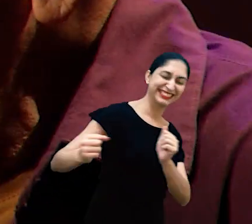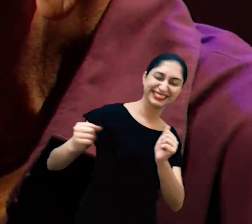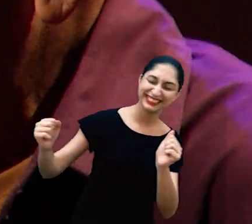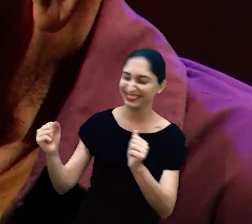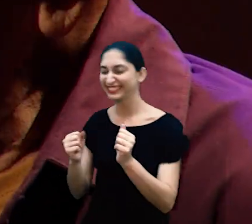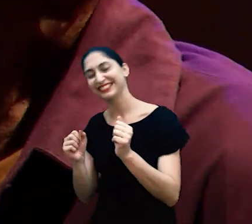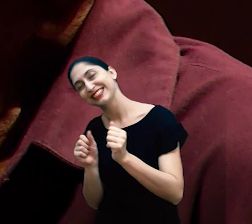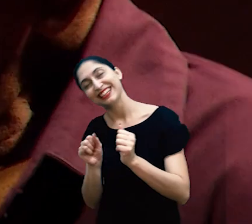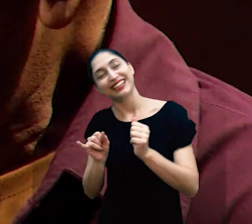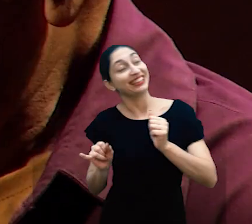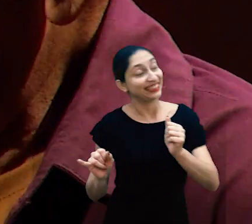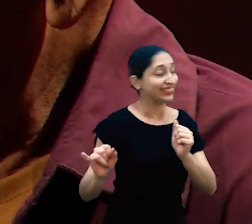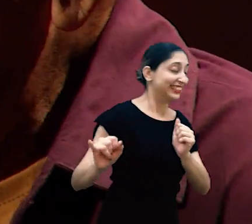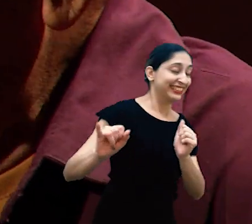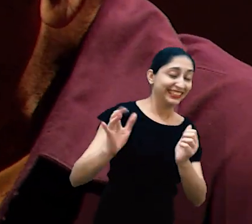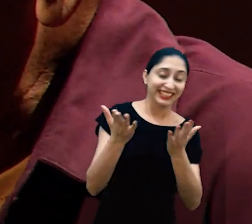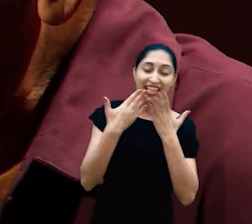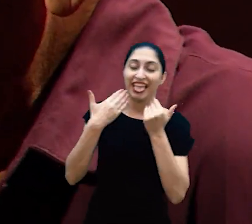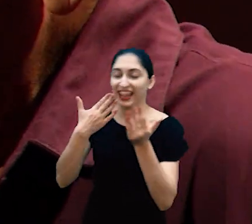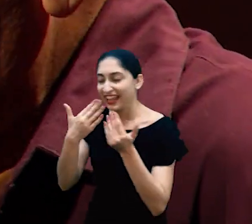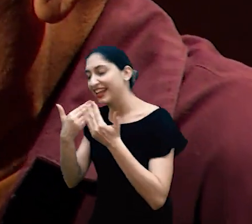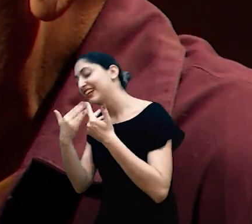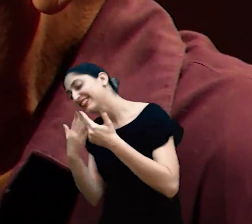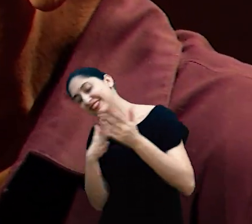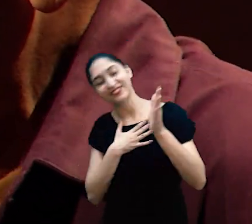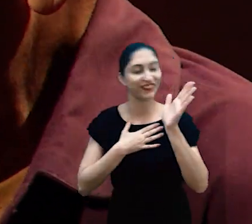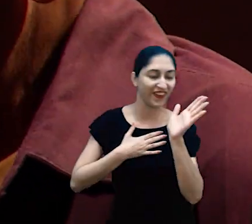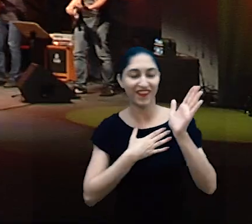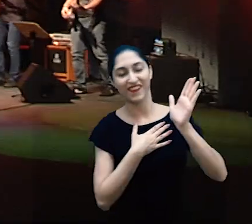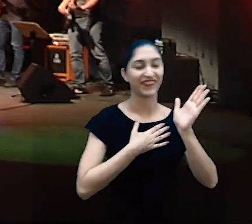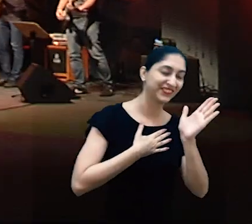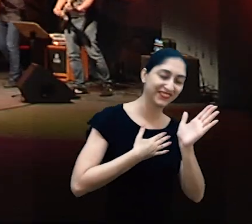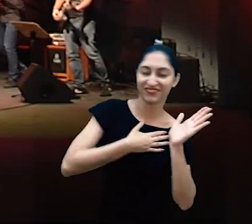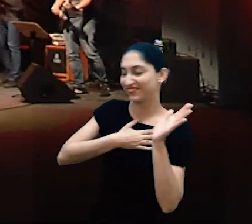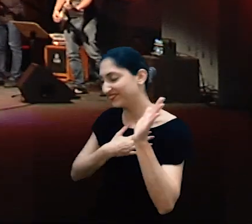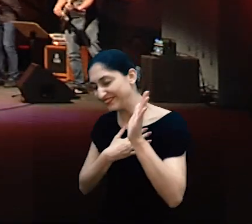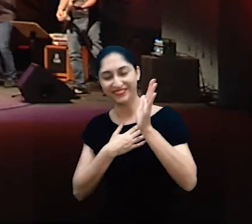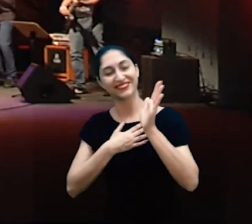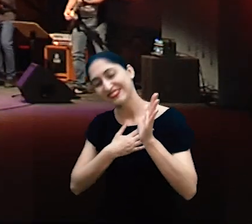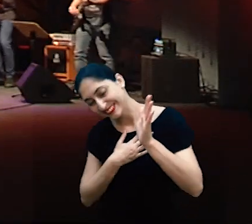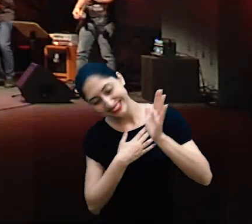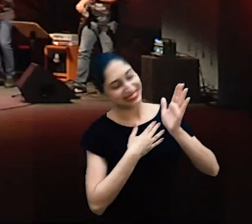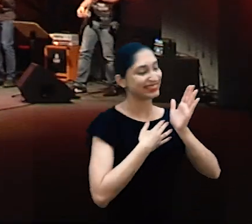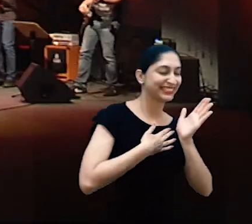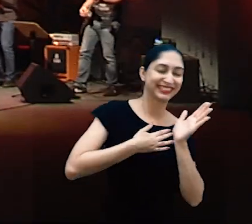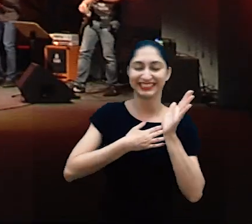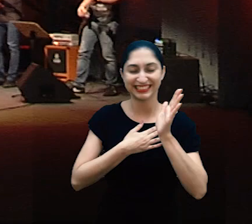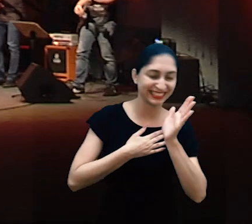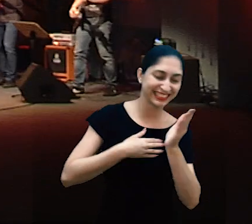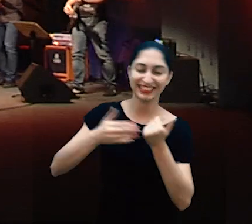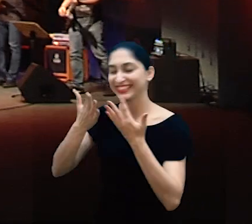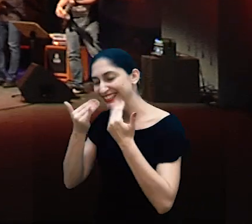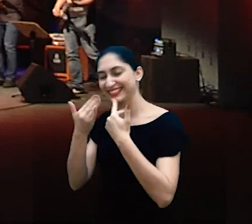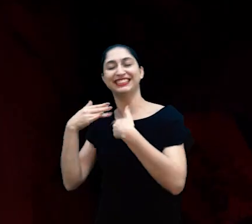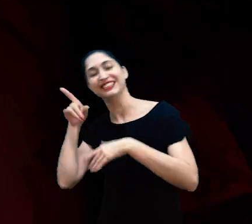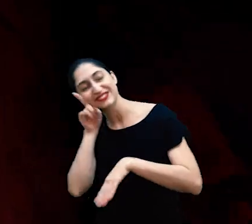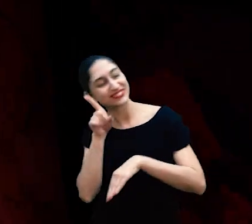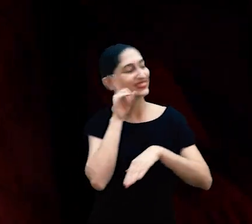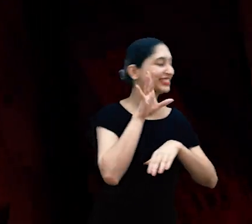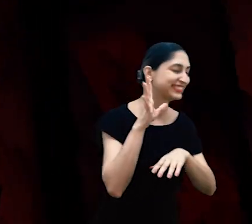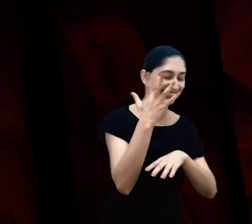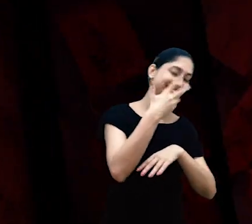ai, ui, pimenta morena aqui no forró, ai ai, ui, pimenta morena aqui no